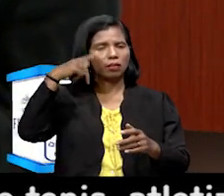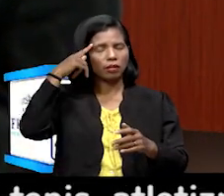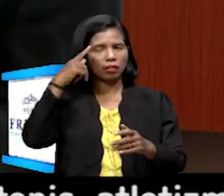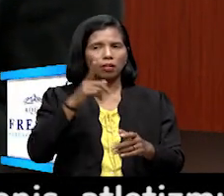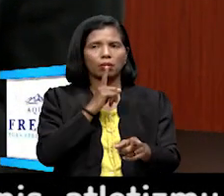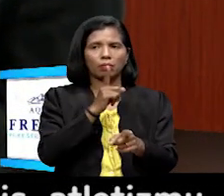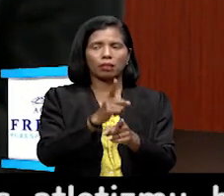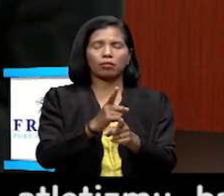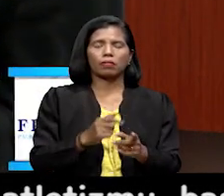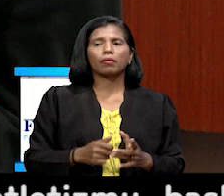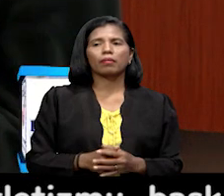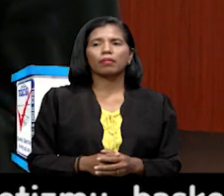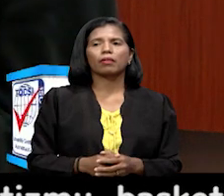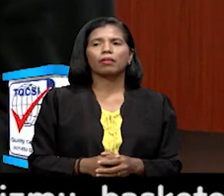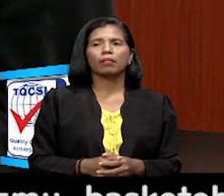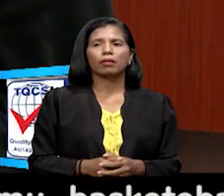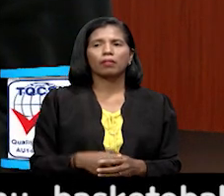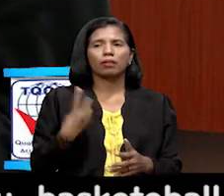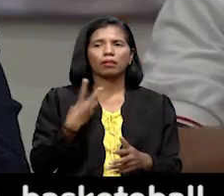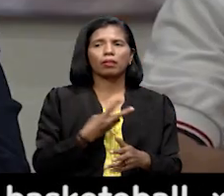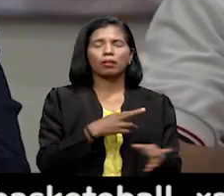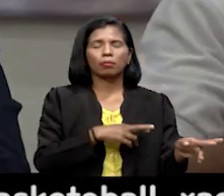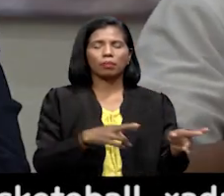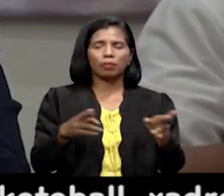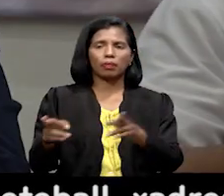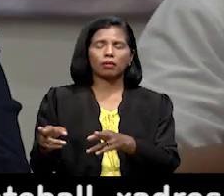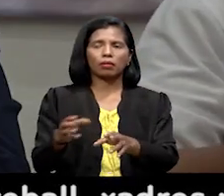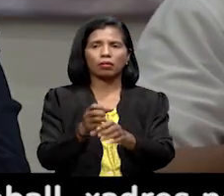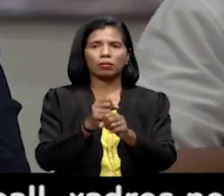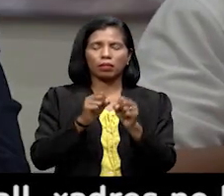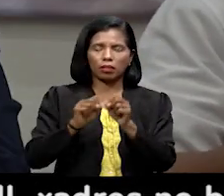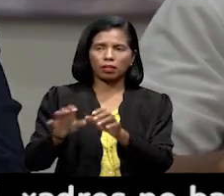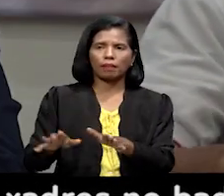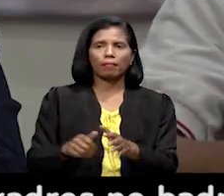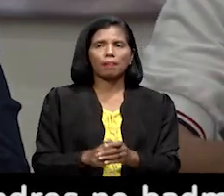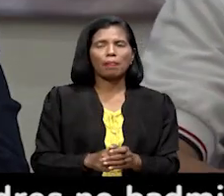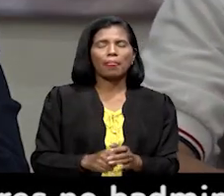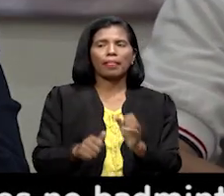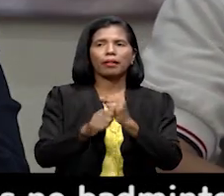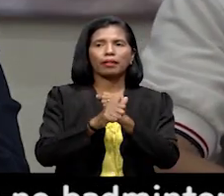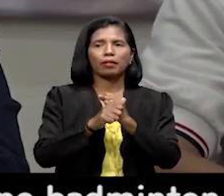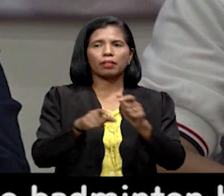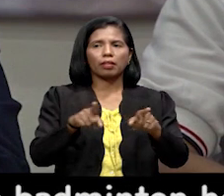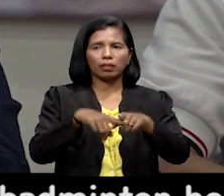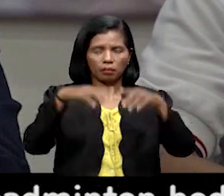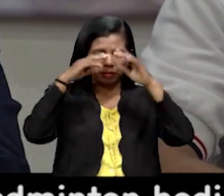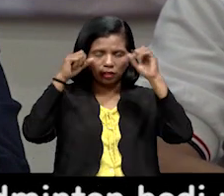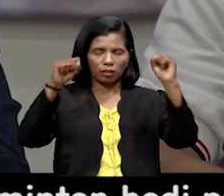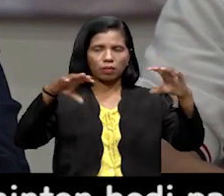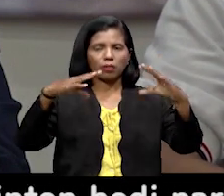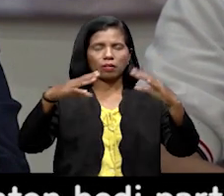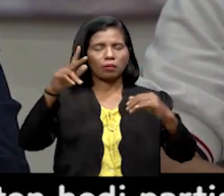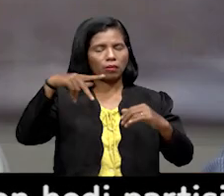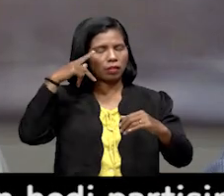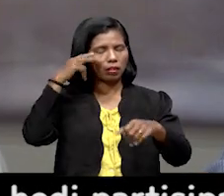ferne i ta prontu at simu i tenelakonkoli kandidato adriano nascimento nu dar presidente conselho politico nacional